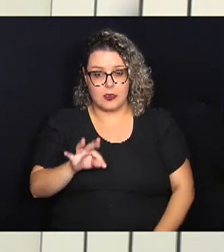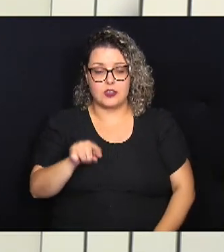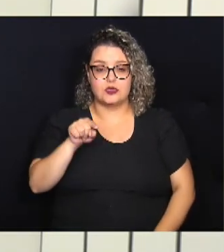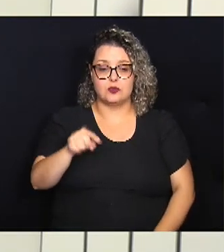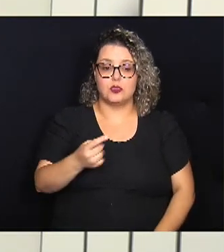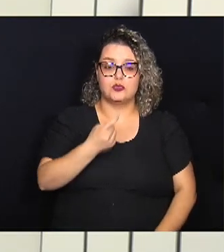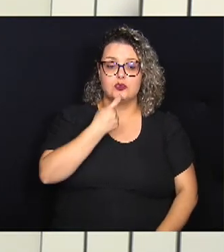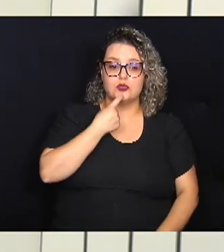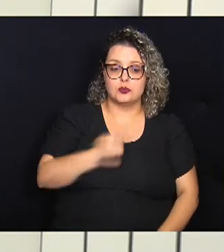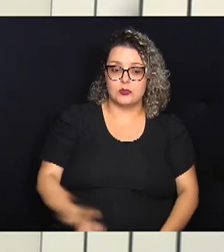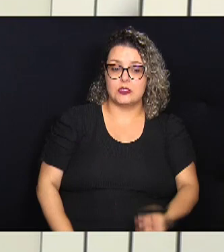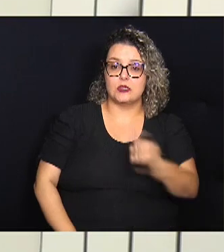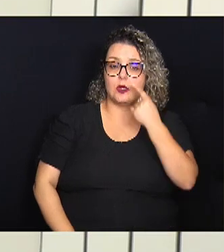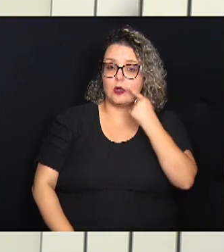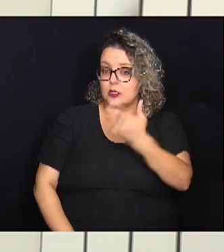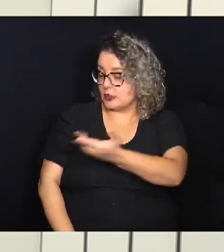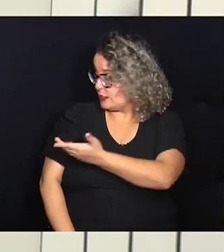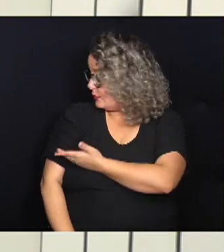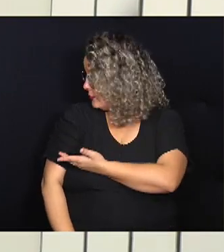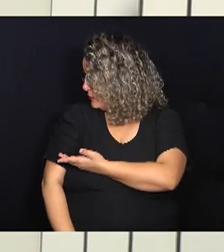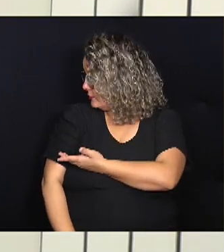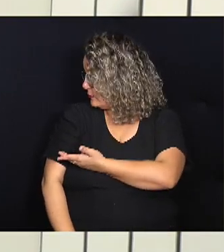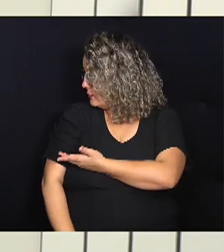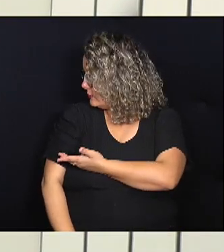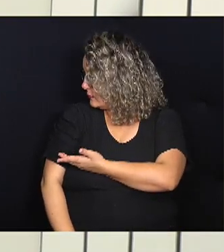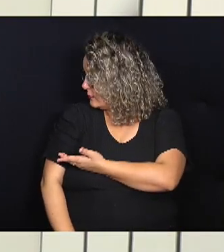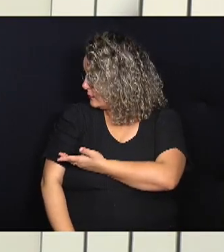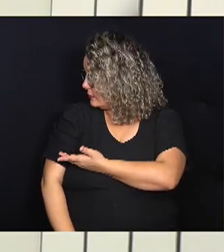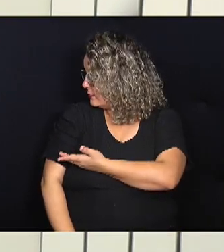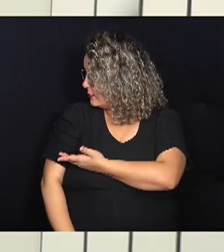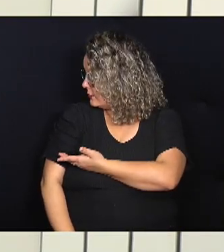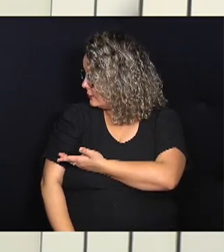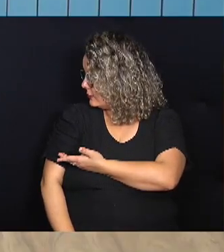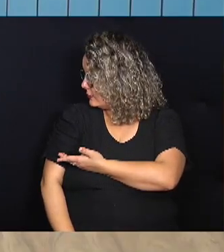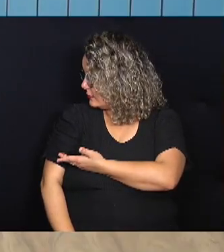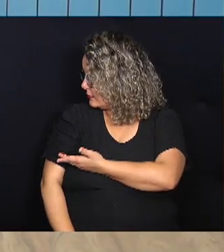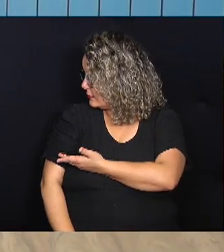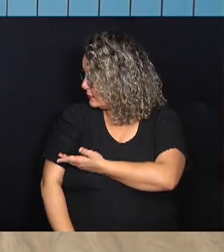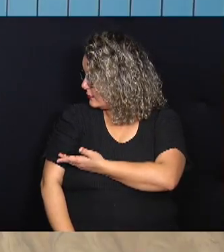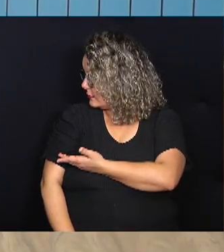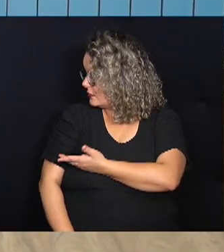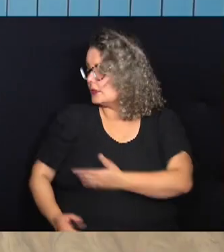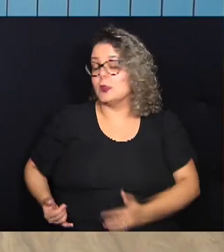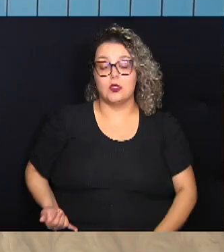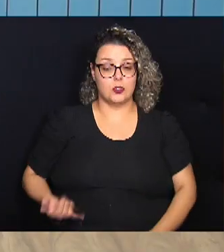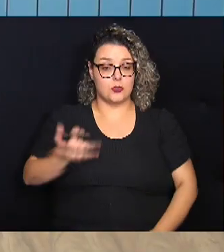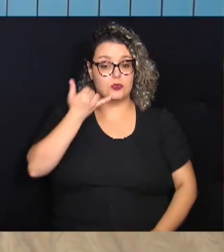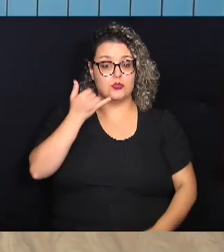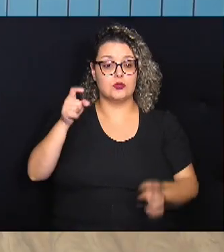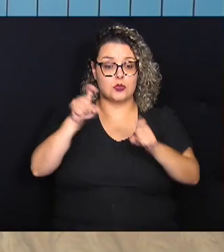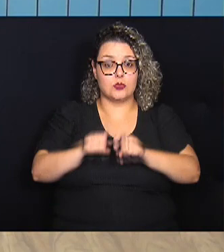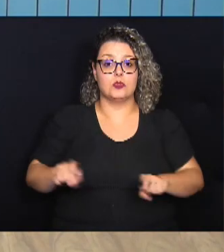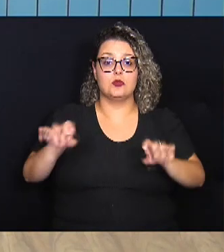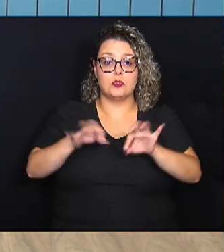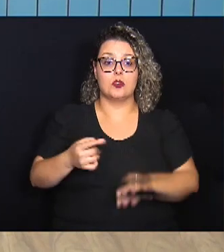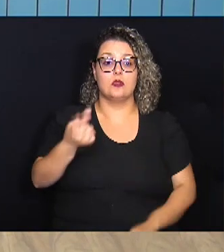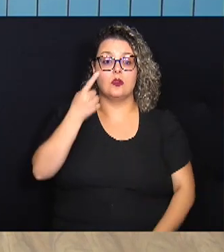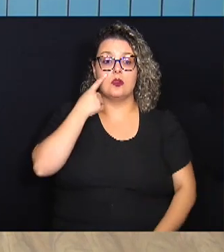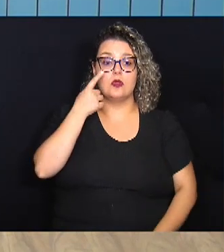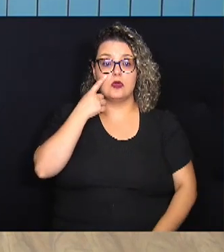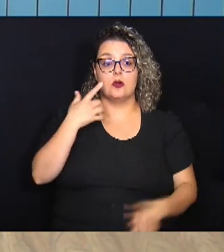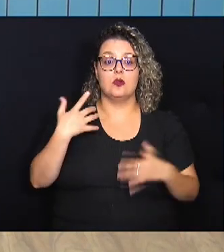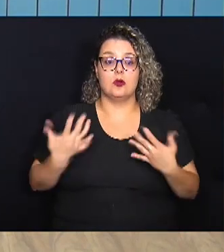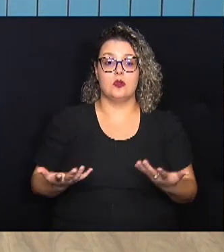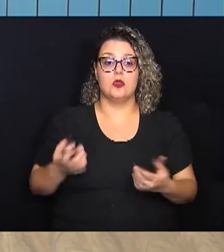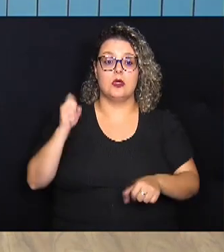cepat.campinas.sp.gov.br/vagas. Você pode fazer isso também aí na sua casa, do seu celular, no seu computador. E a gente vai conferir quais são, então,